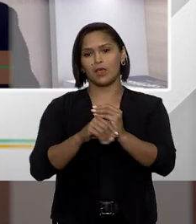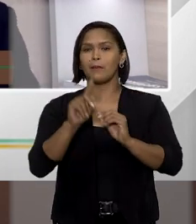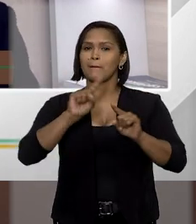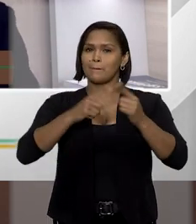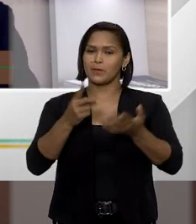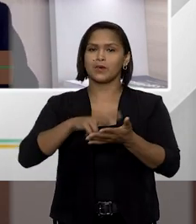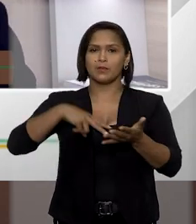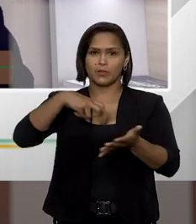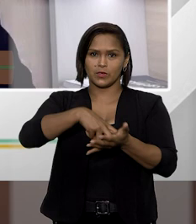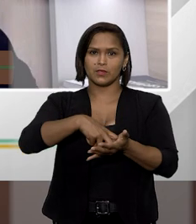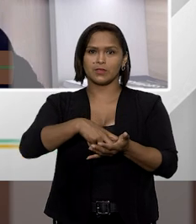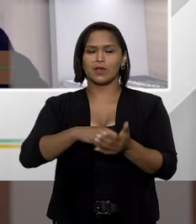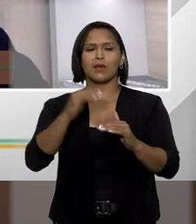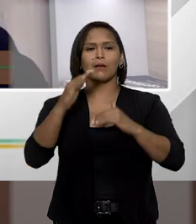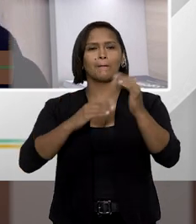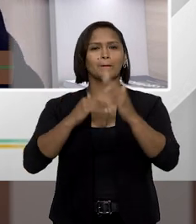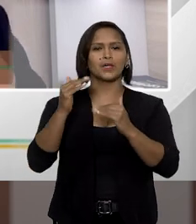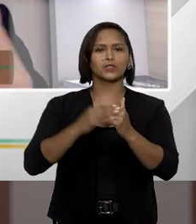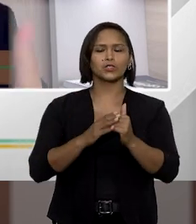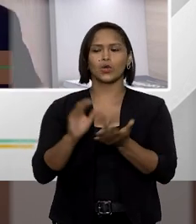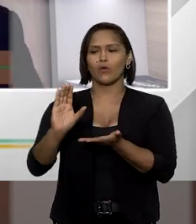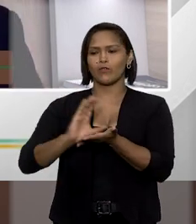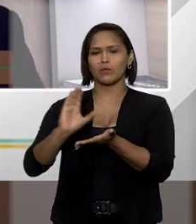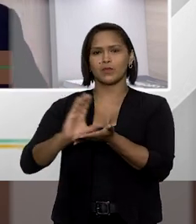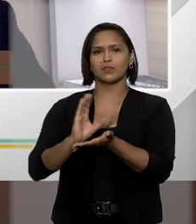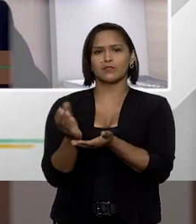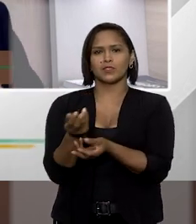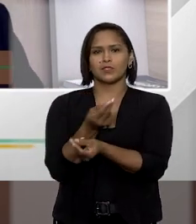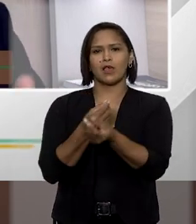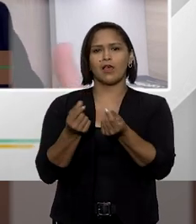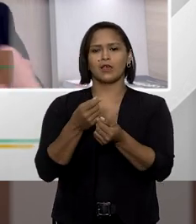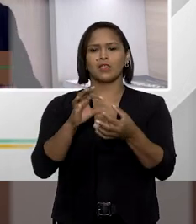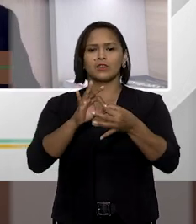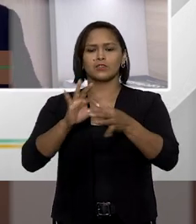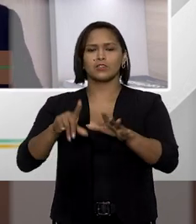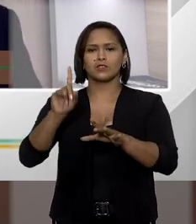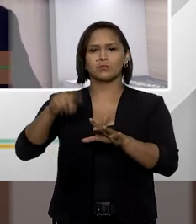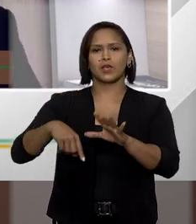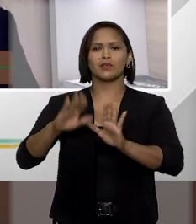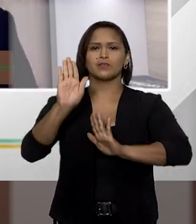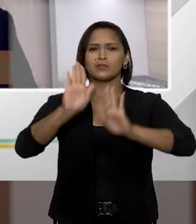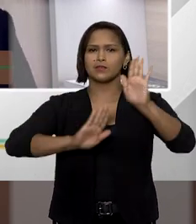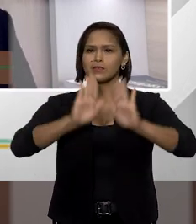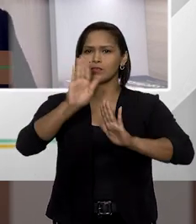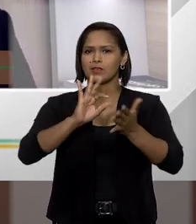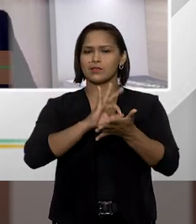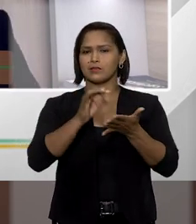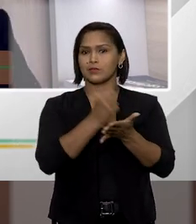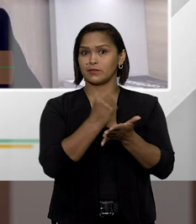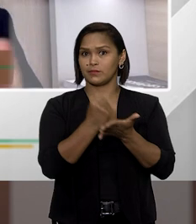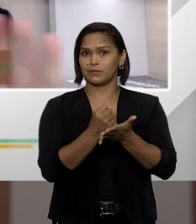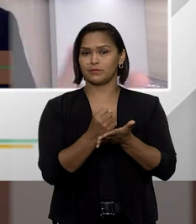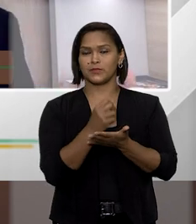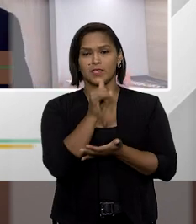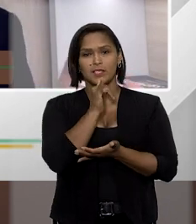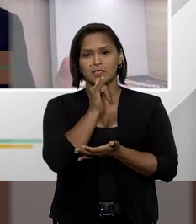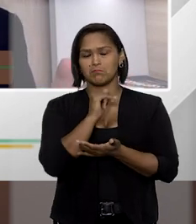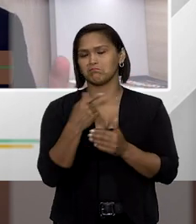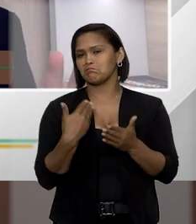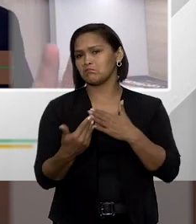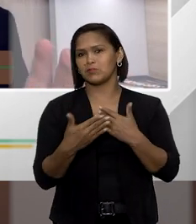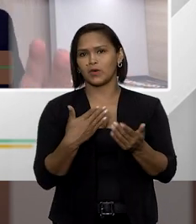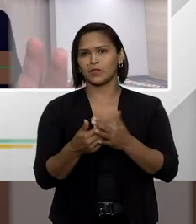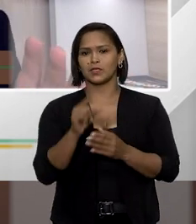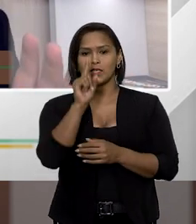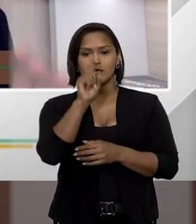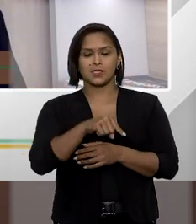vai ser punida. Então, a praticou, foi beneficiada com a dispensa indevida de licitação. Não